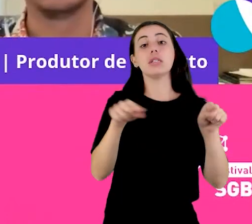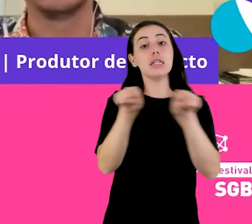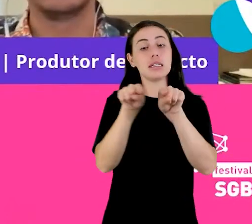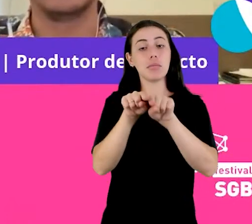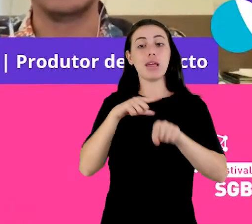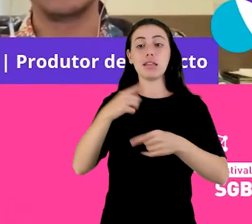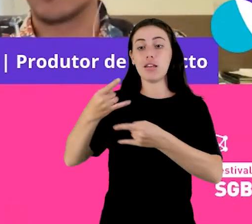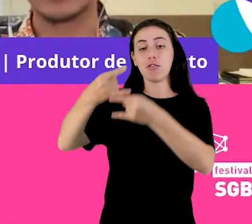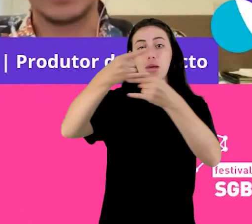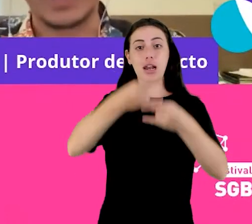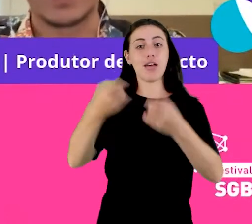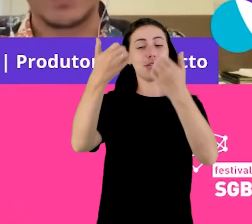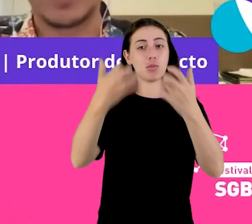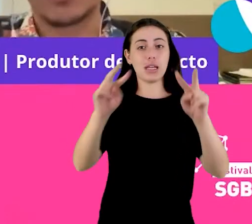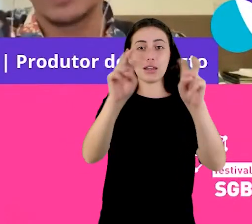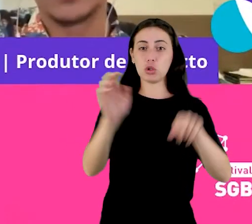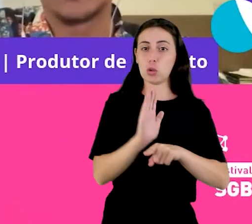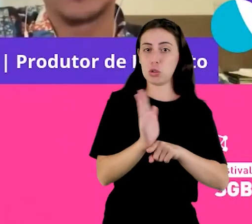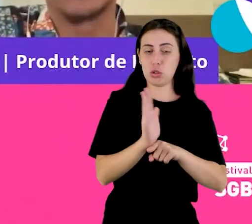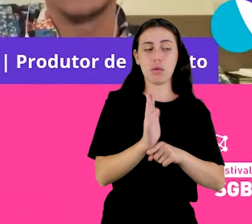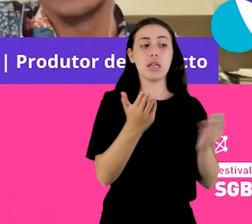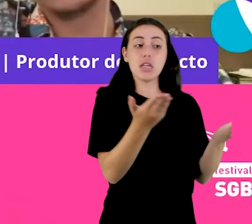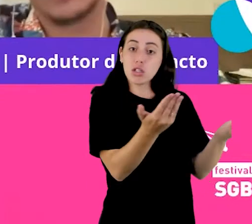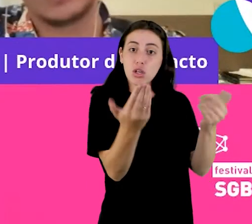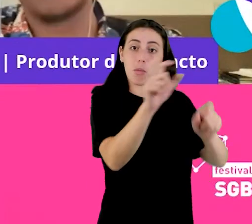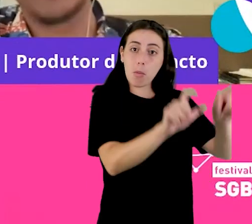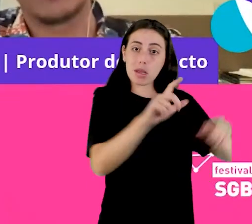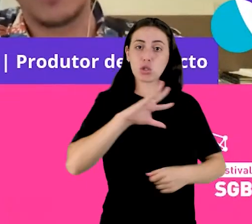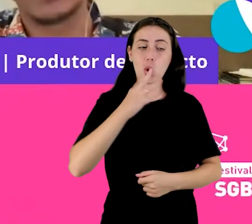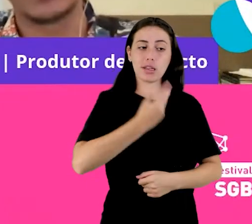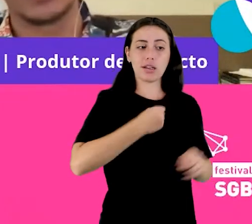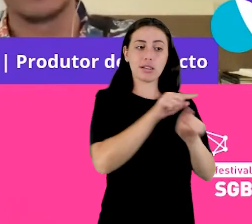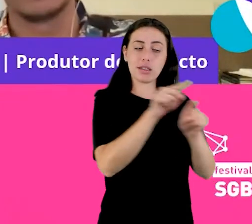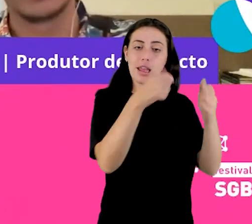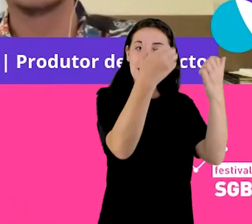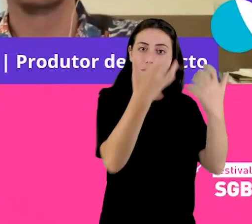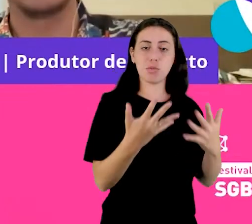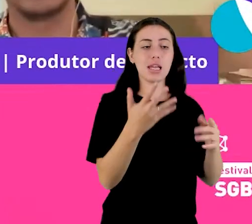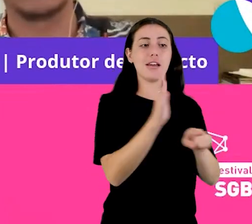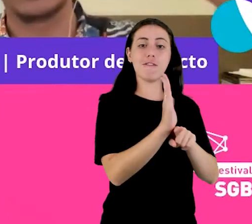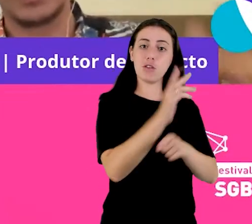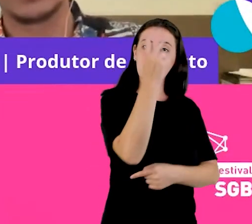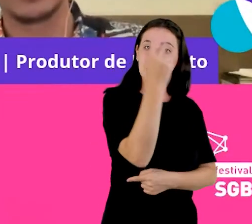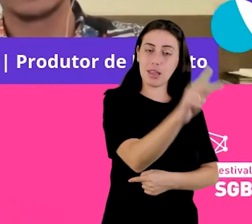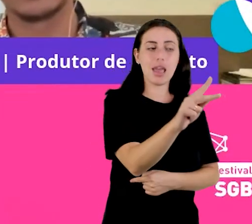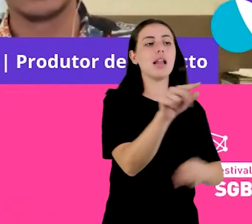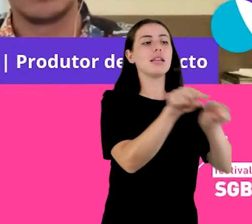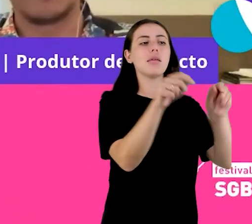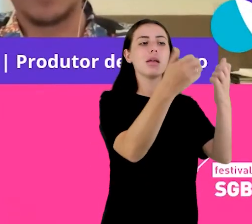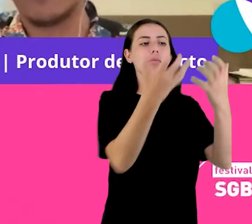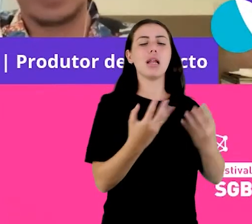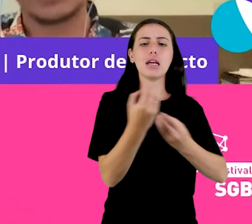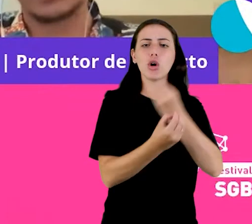Cunha. E foi uma conversa riquíssima também para colocar nesse outro ponto. E a terceira live foi falando realmente de cinema, que a gente chamou realizadores e realizadoras